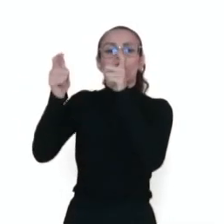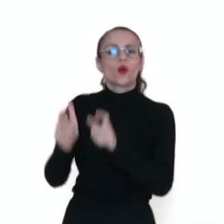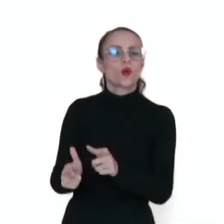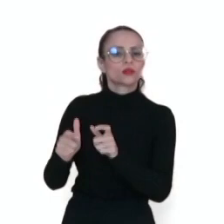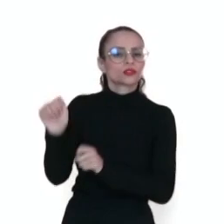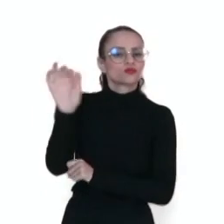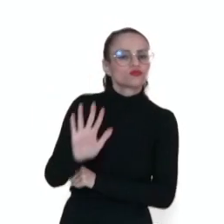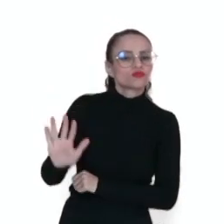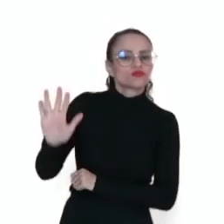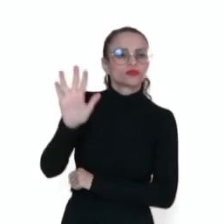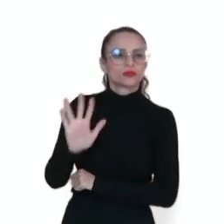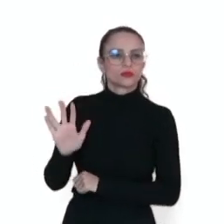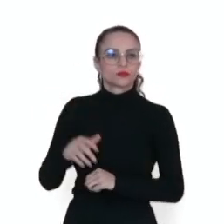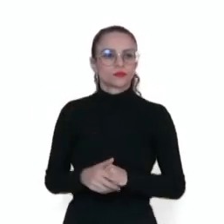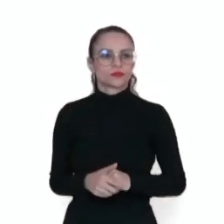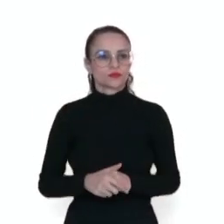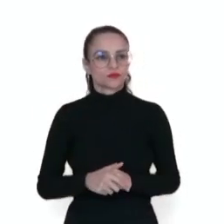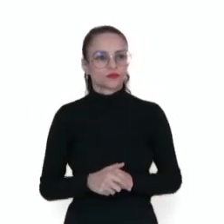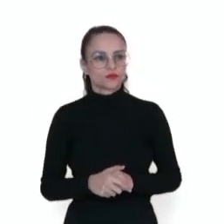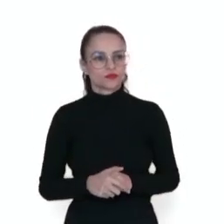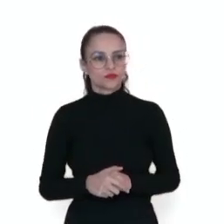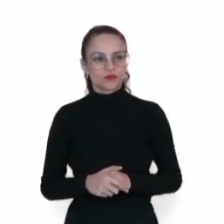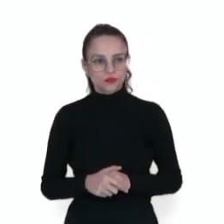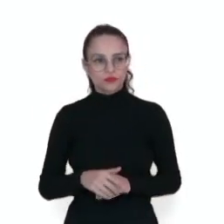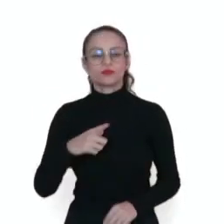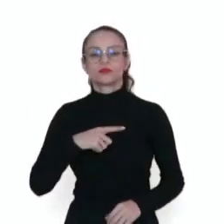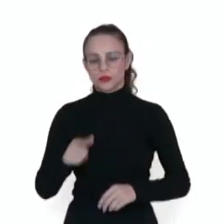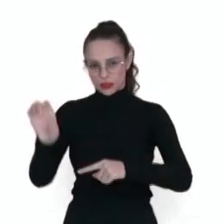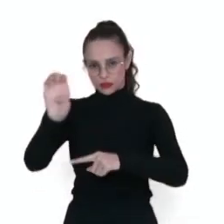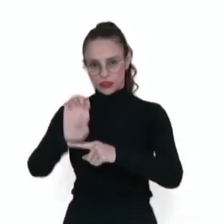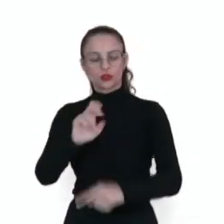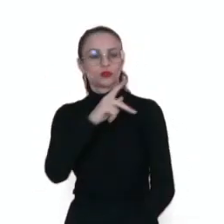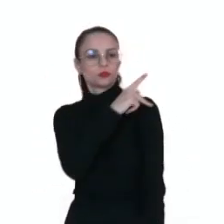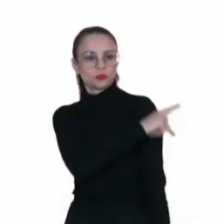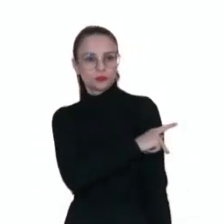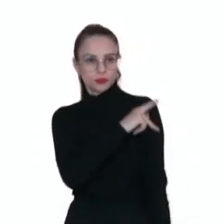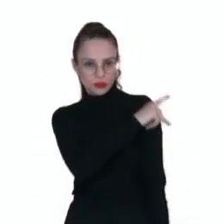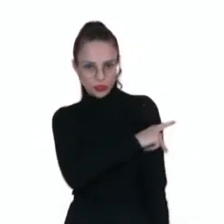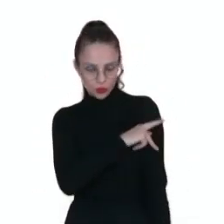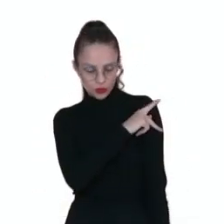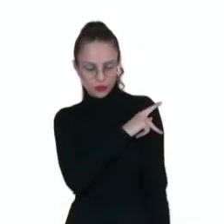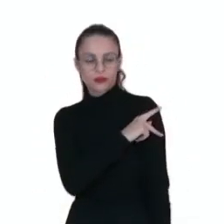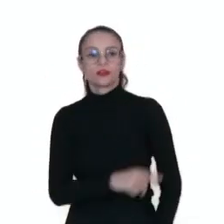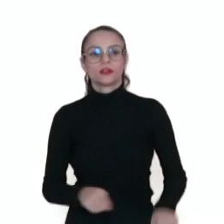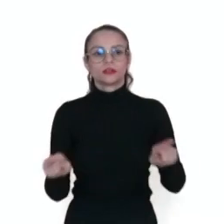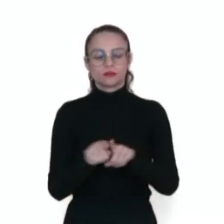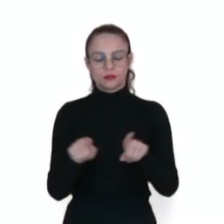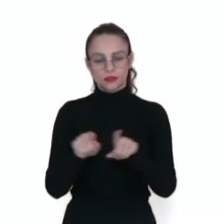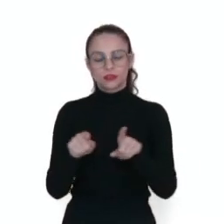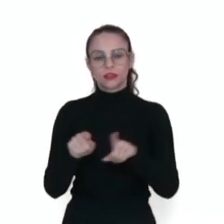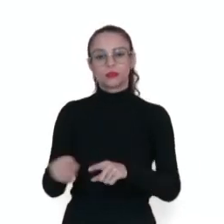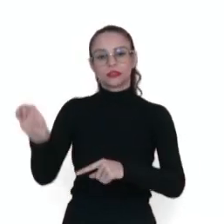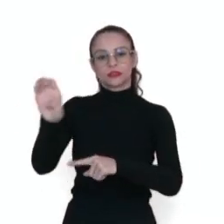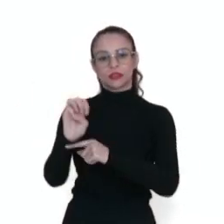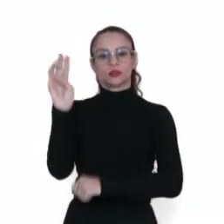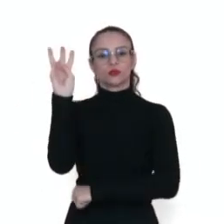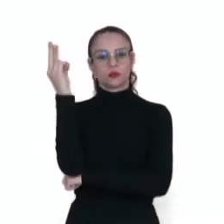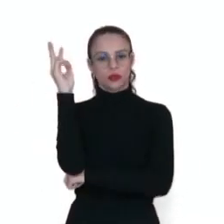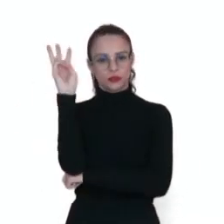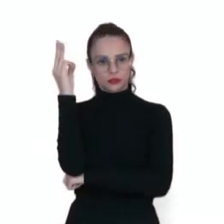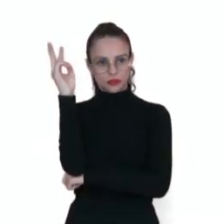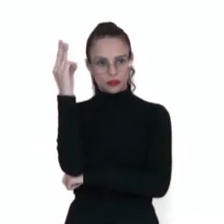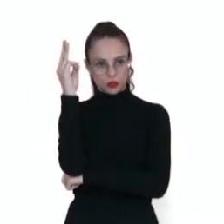Então, envolve ali parte do Piauí, né? E parte do Maranhão nessa bacia